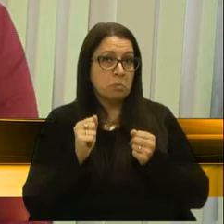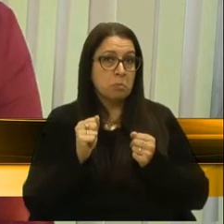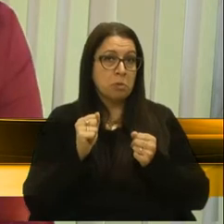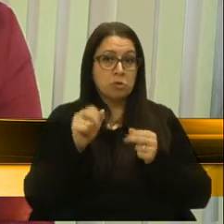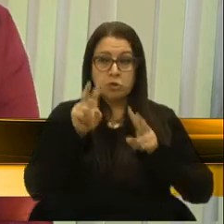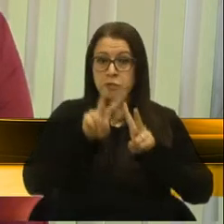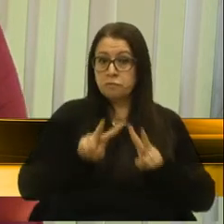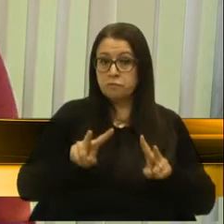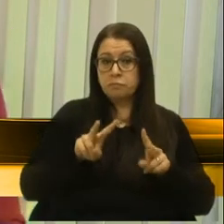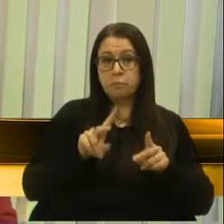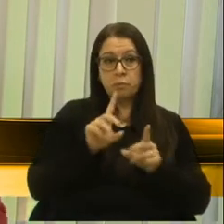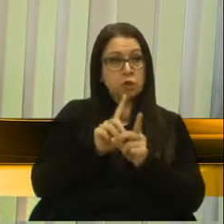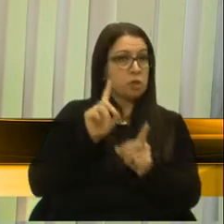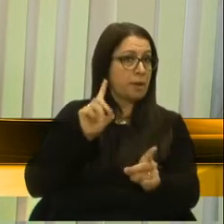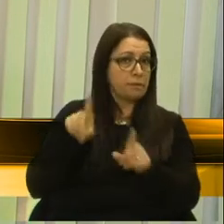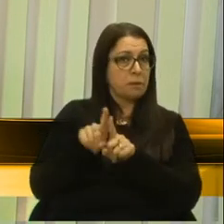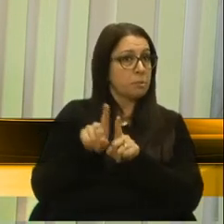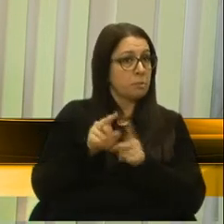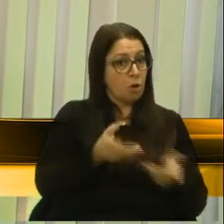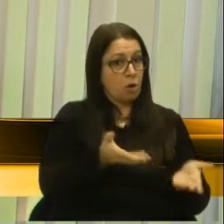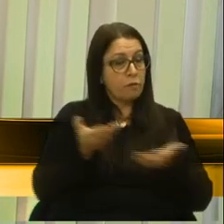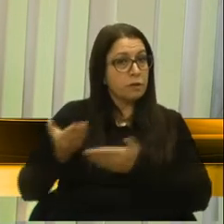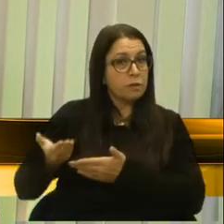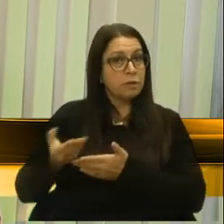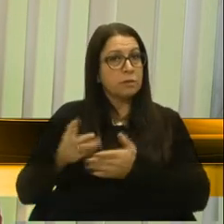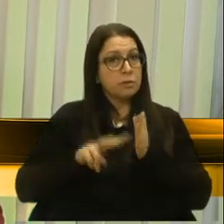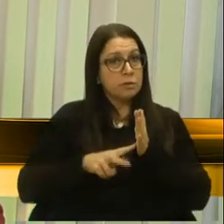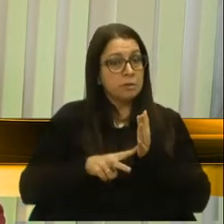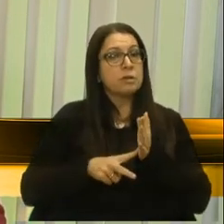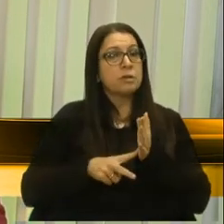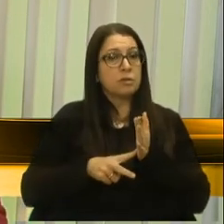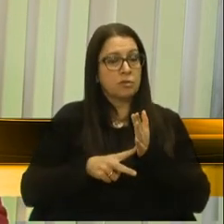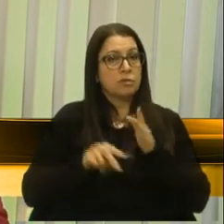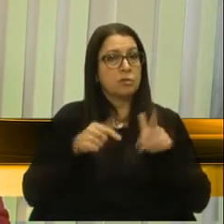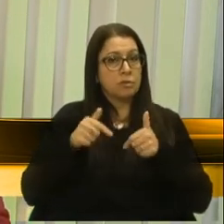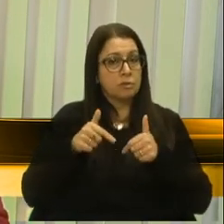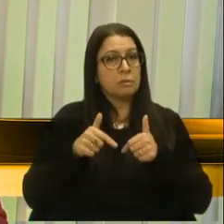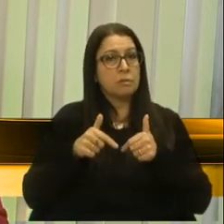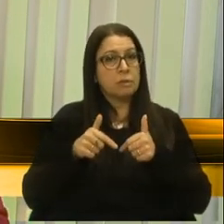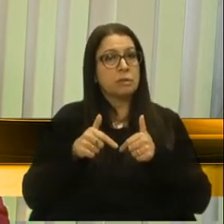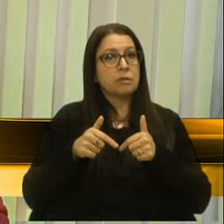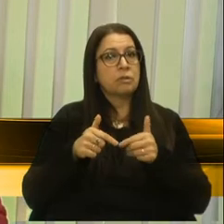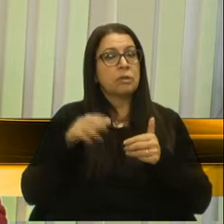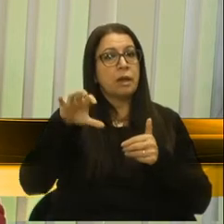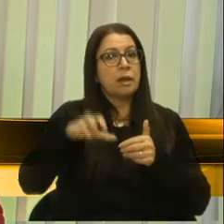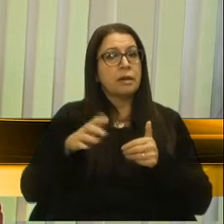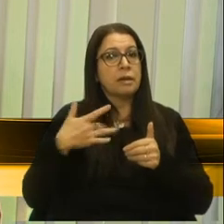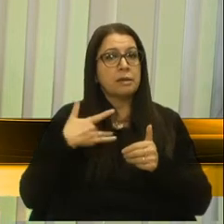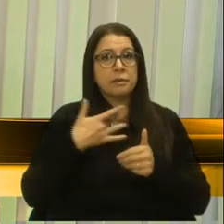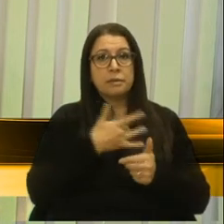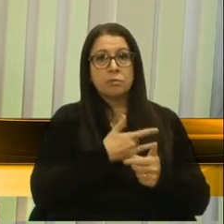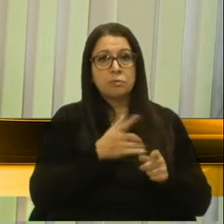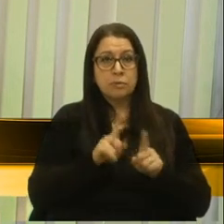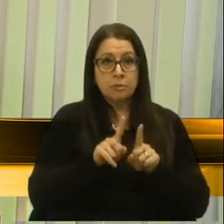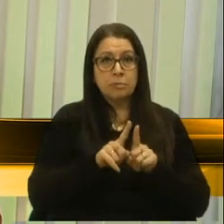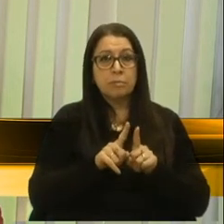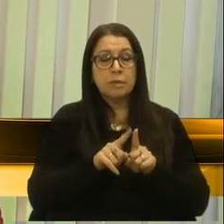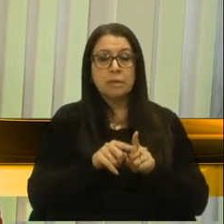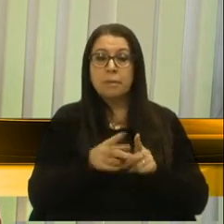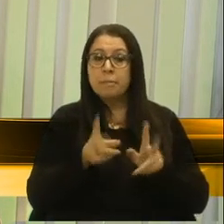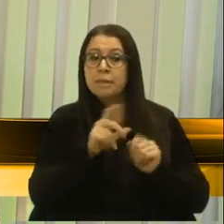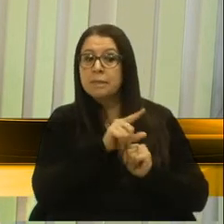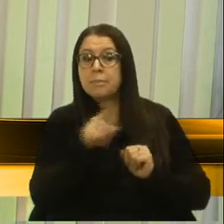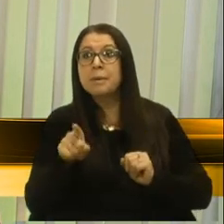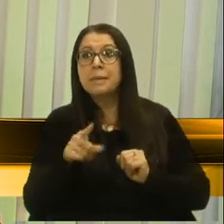virtual, inclusive, mas convidando, né, o Sindicato dos Trabalhadores na área da saúde, para a gente identificar